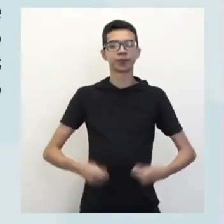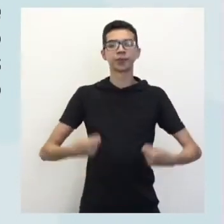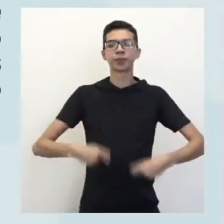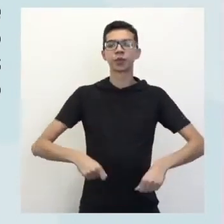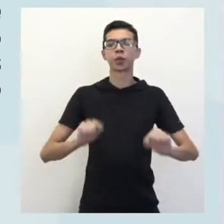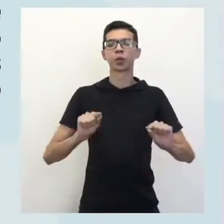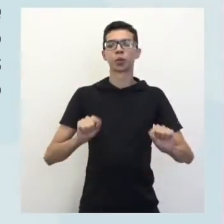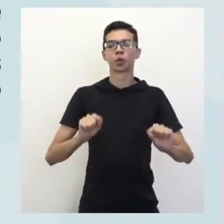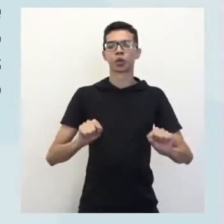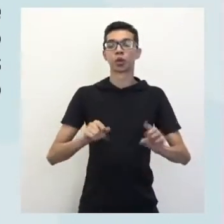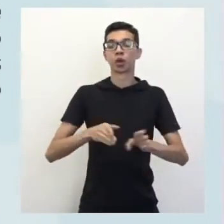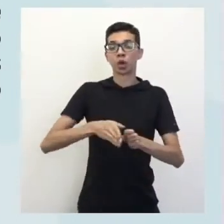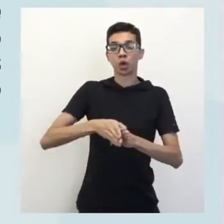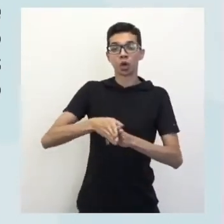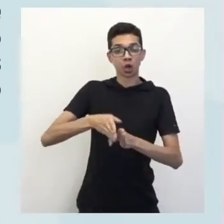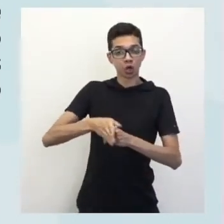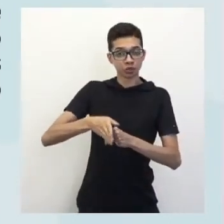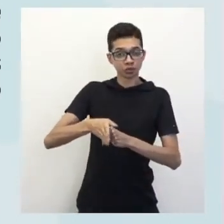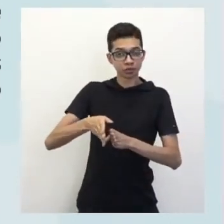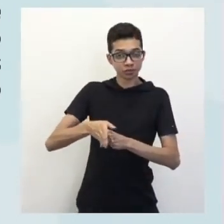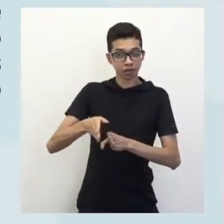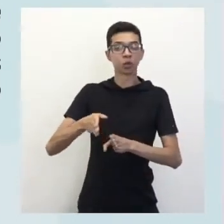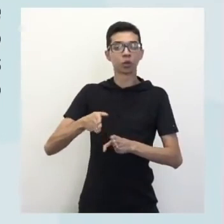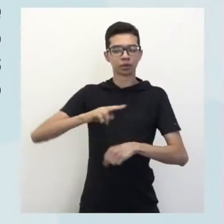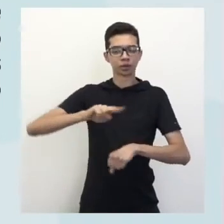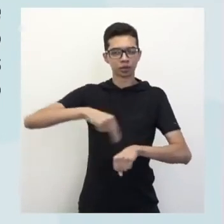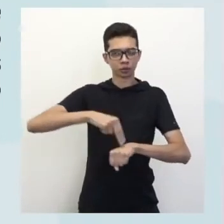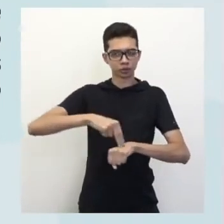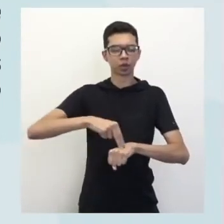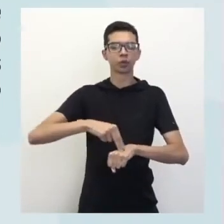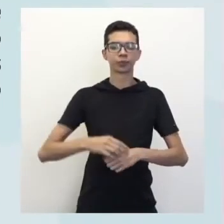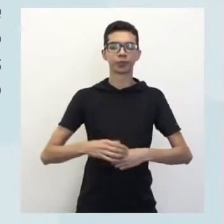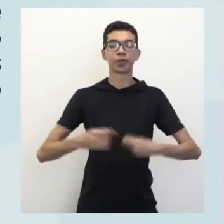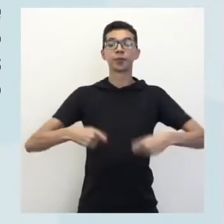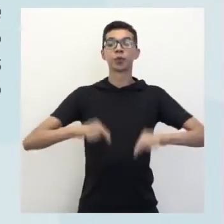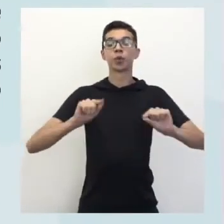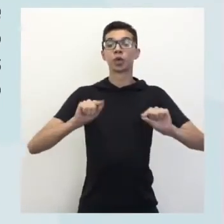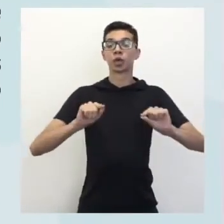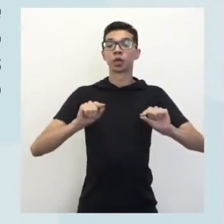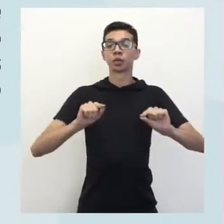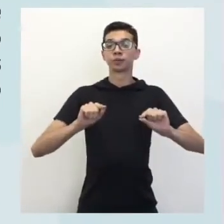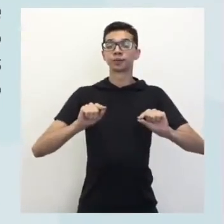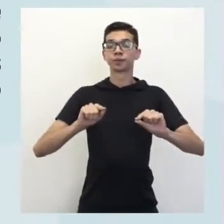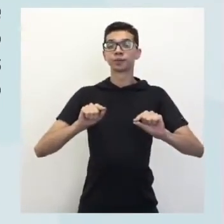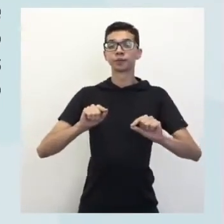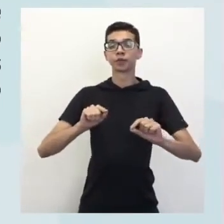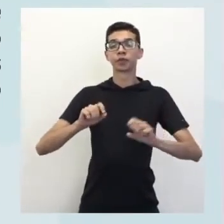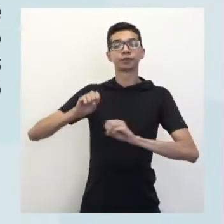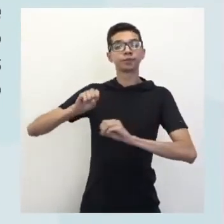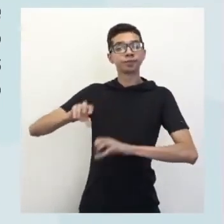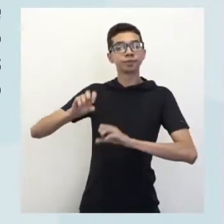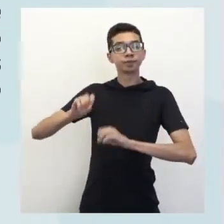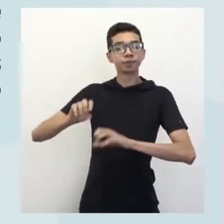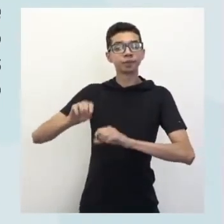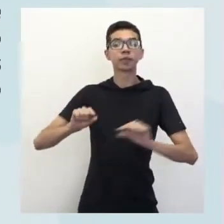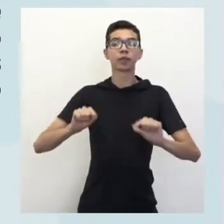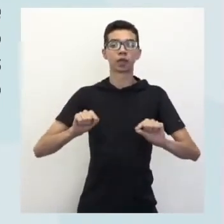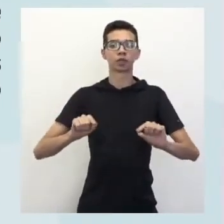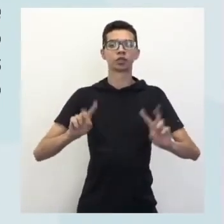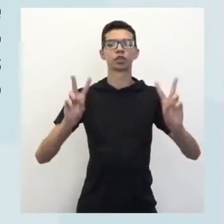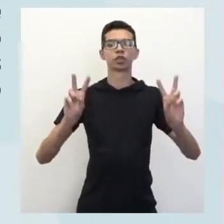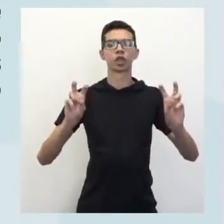de Desportos, ou seja, de esportes, baixar as necessárias instruções às entidades